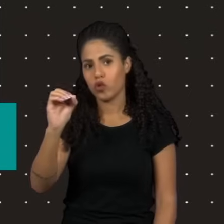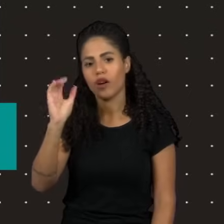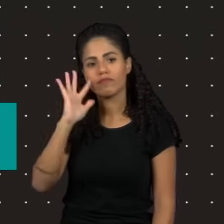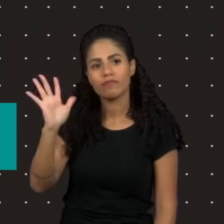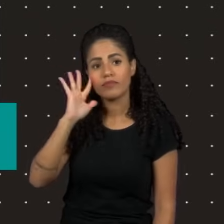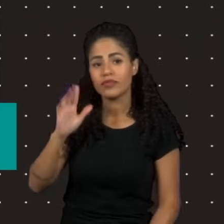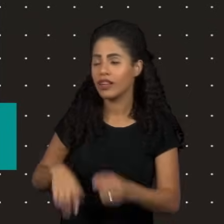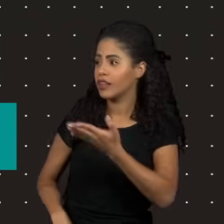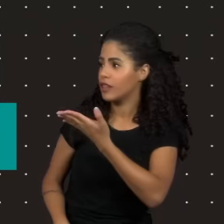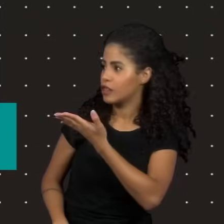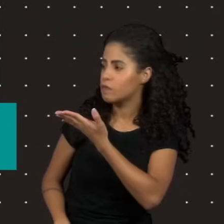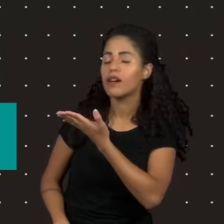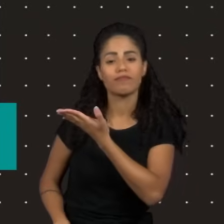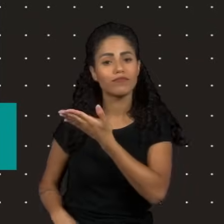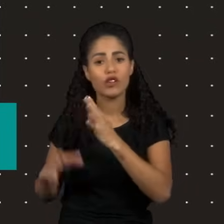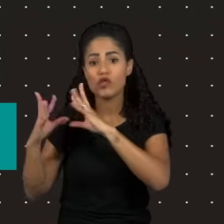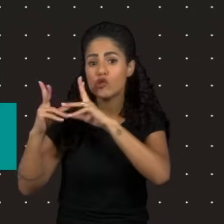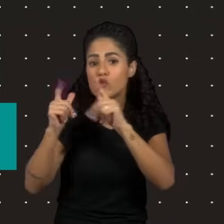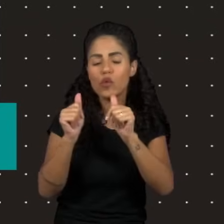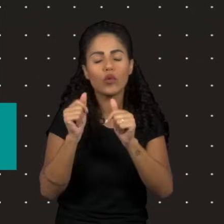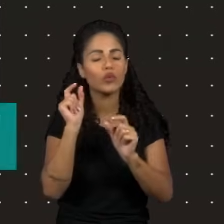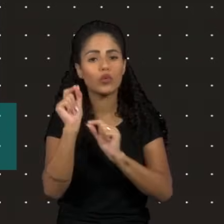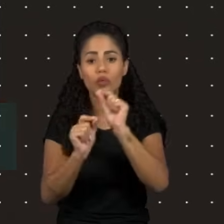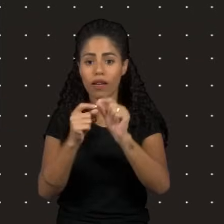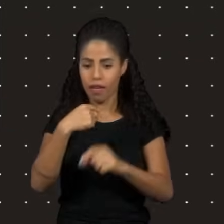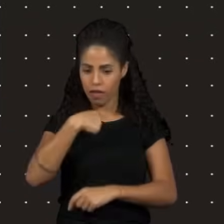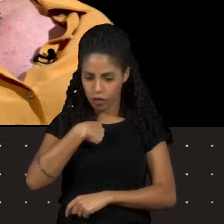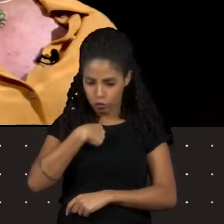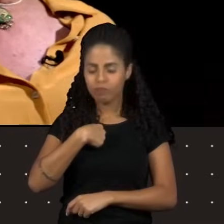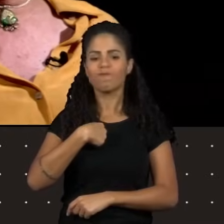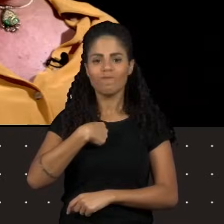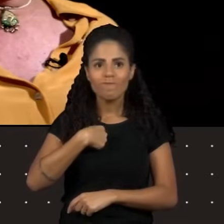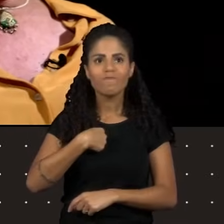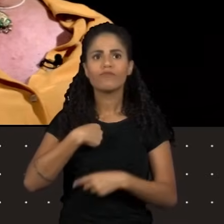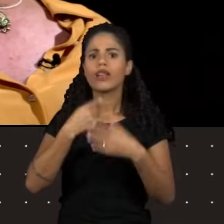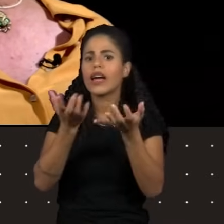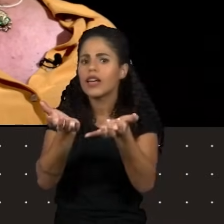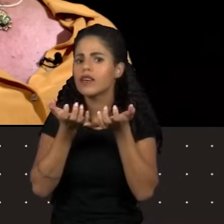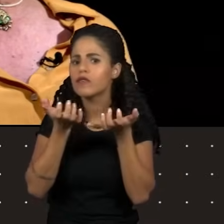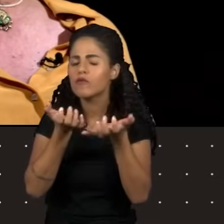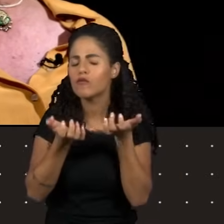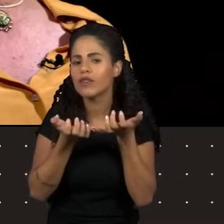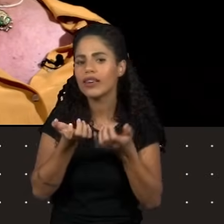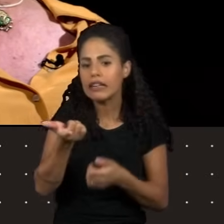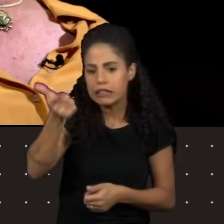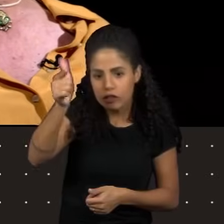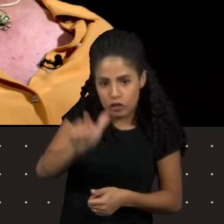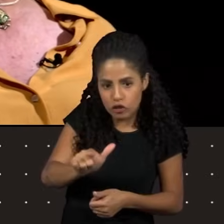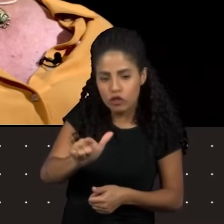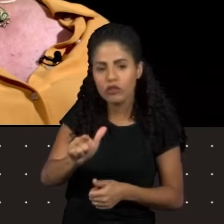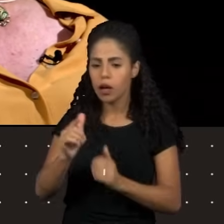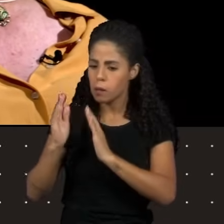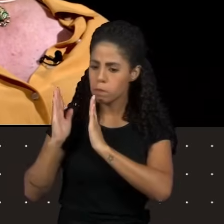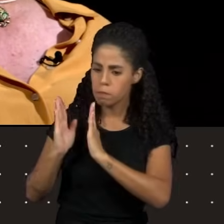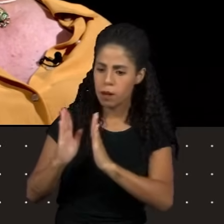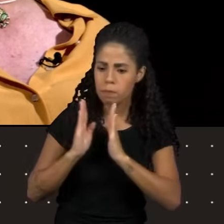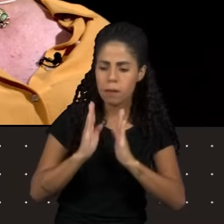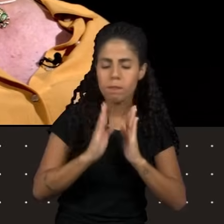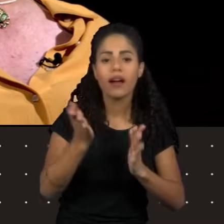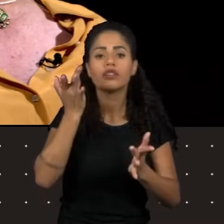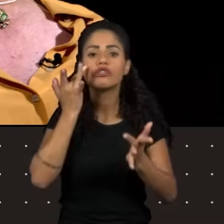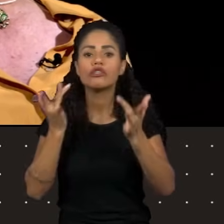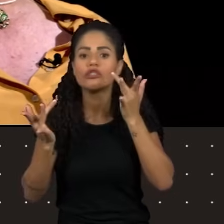de Vida com Marilena Saldi, eu quis retomar o processo do teatro